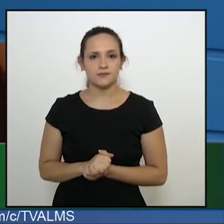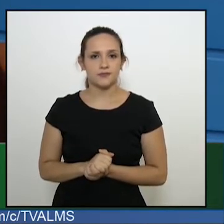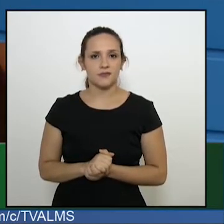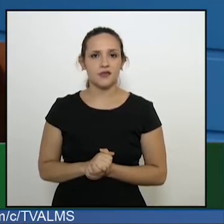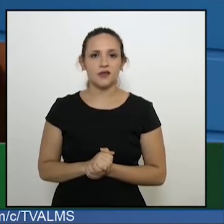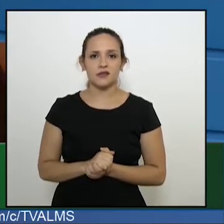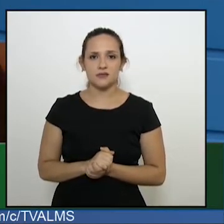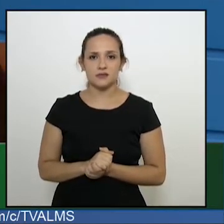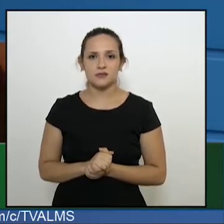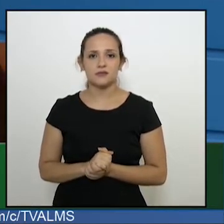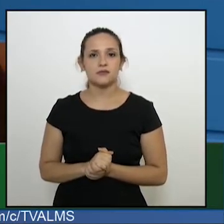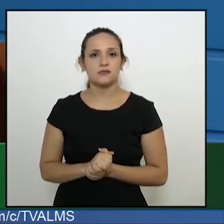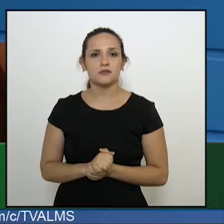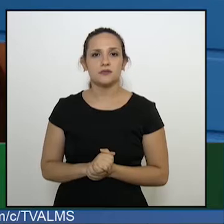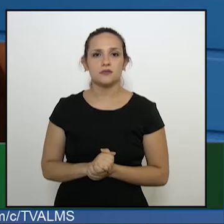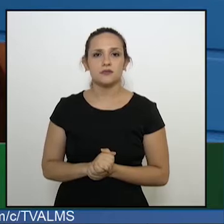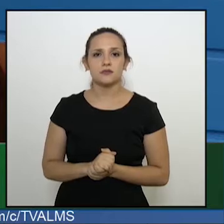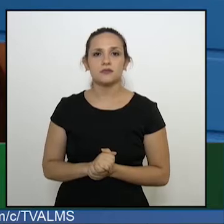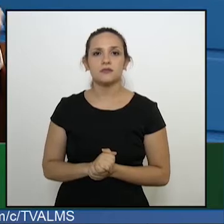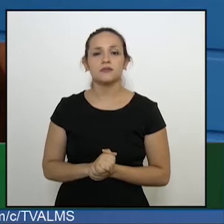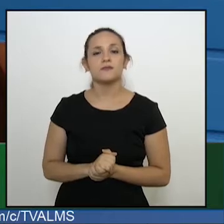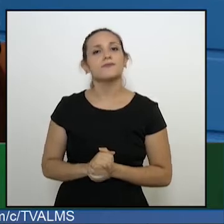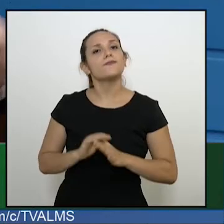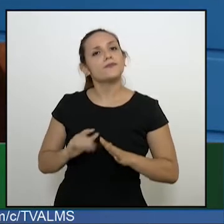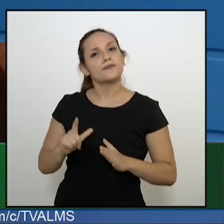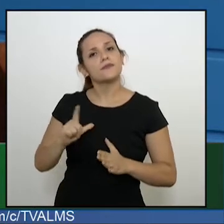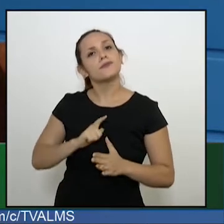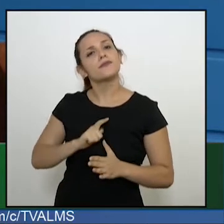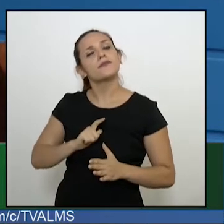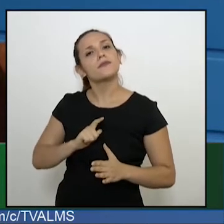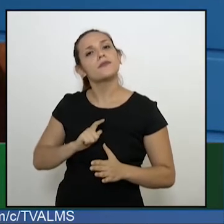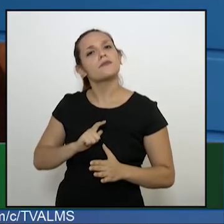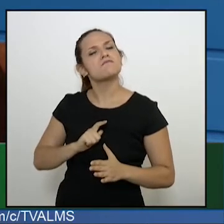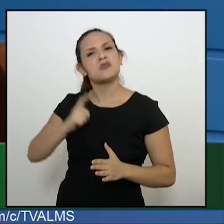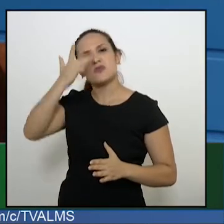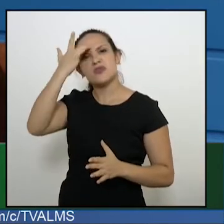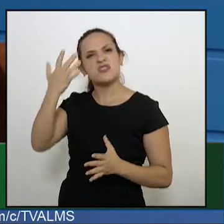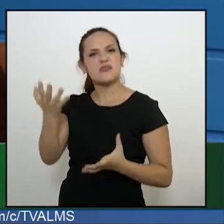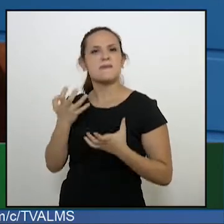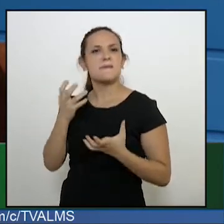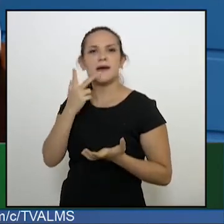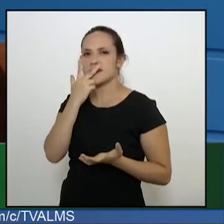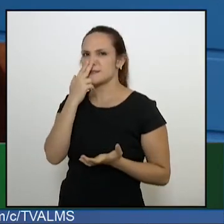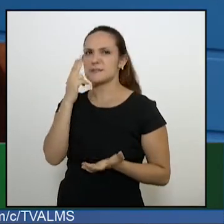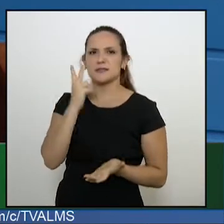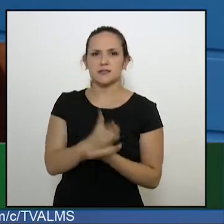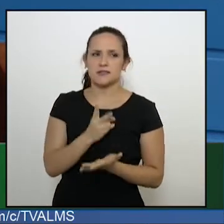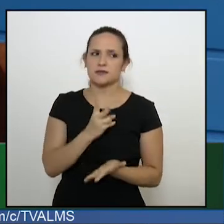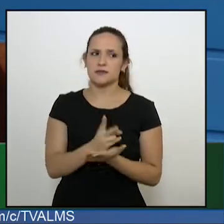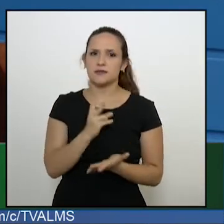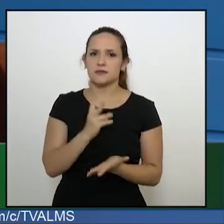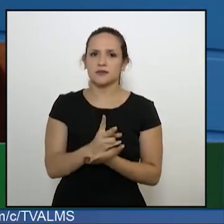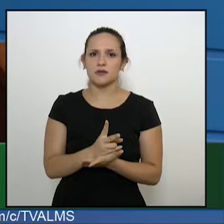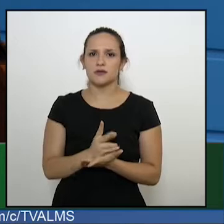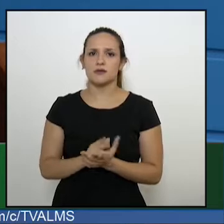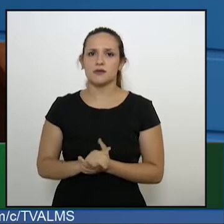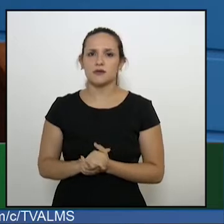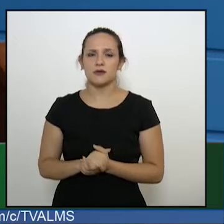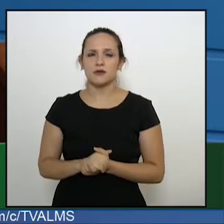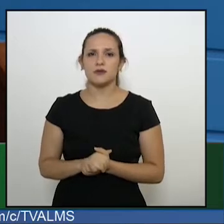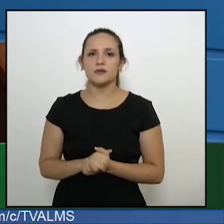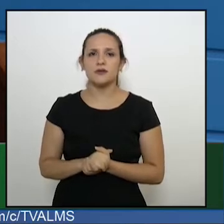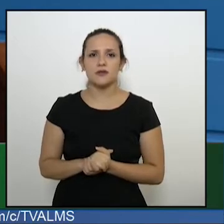Parece que tem gente que quer ser sempre do contra,